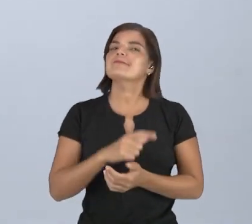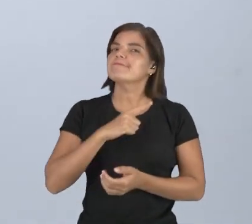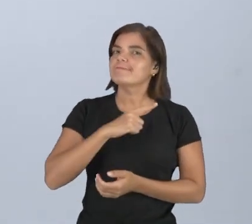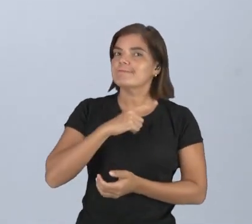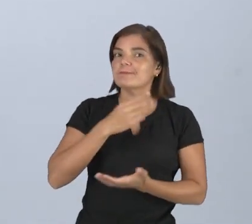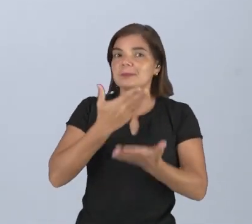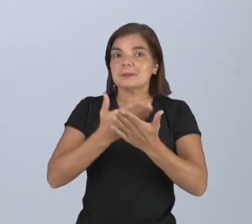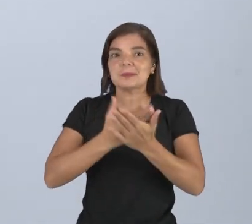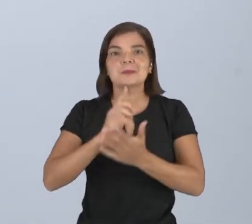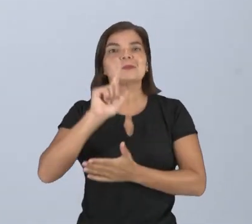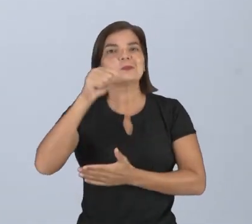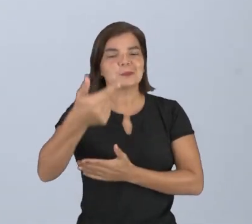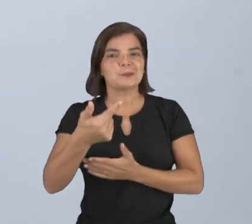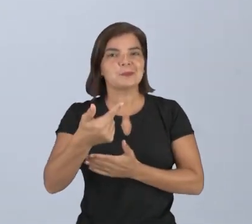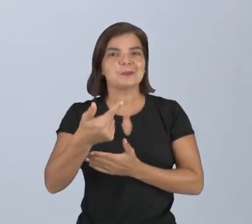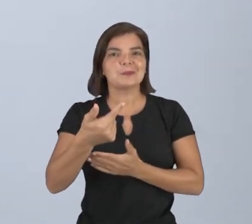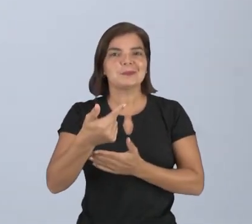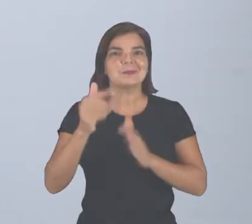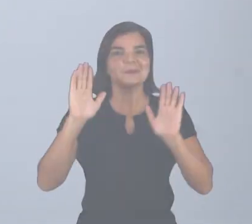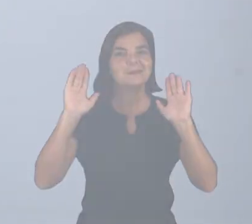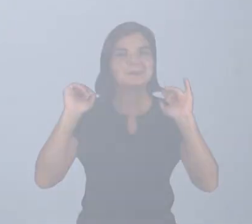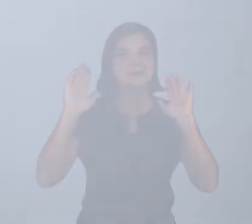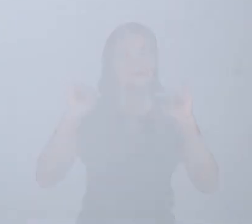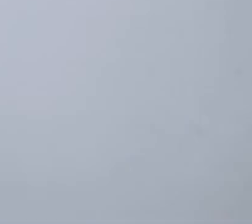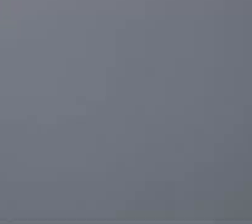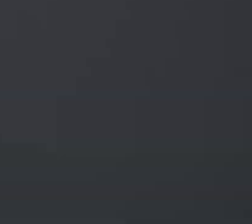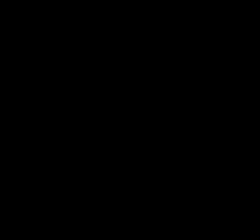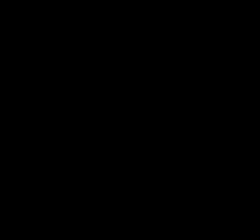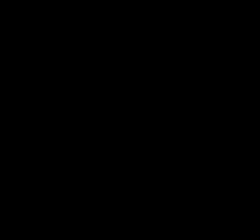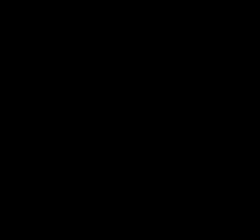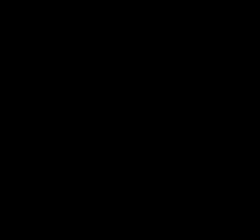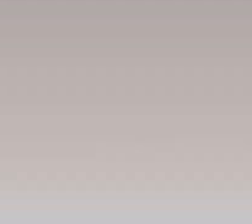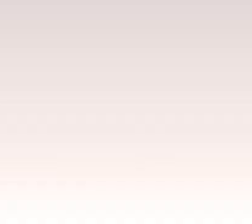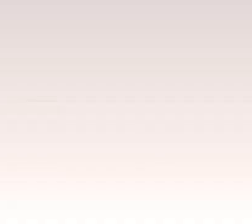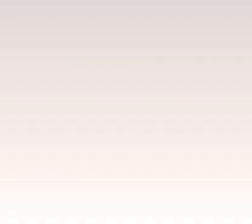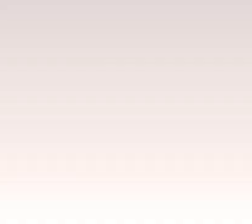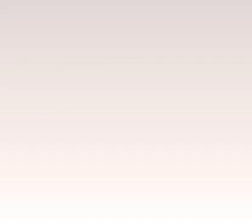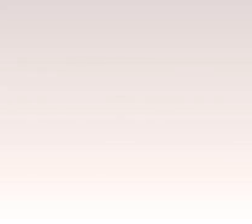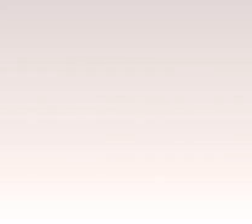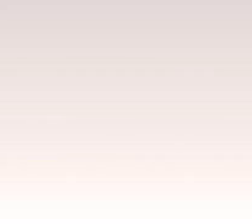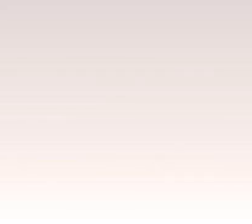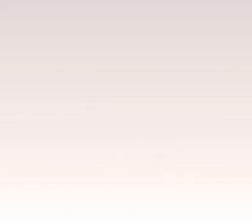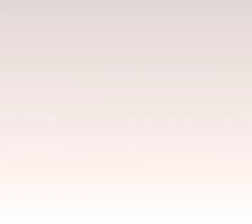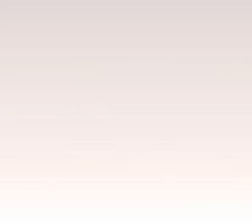lá vocês terão acesso a essa aula e a outras. Até a próxima!